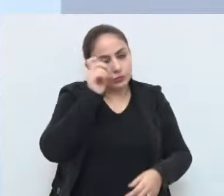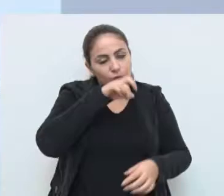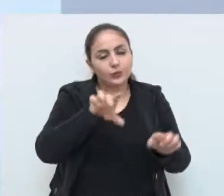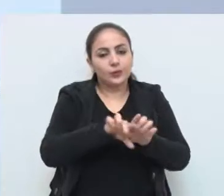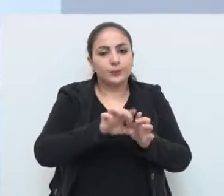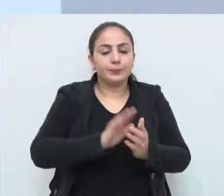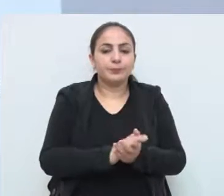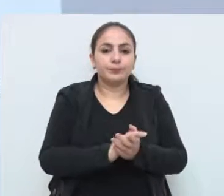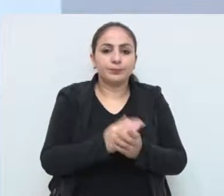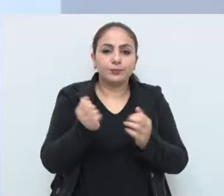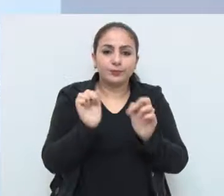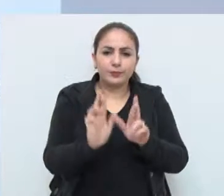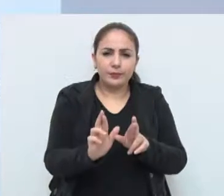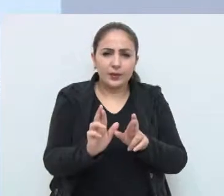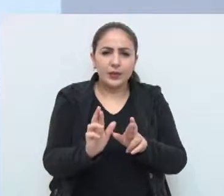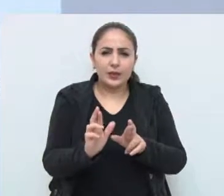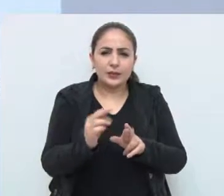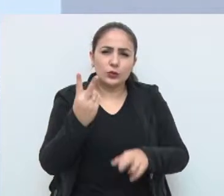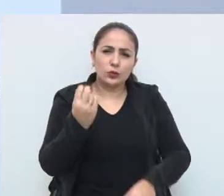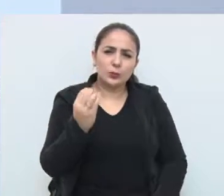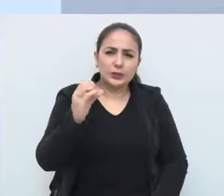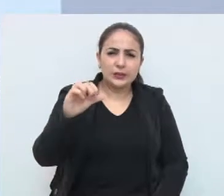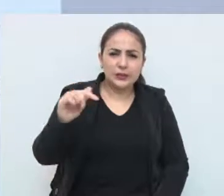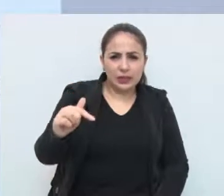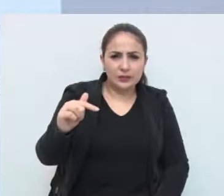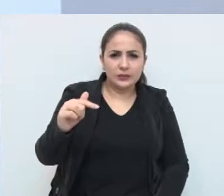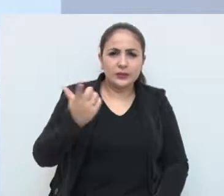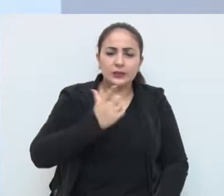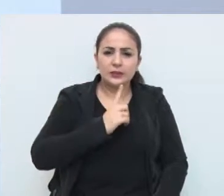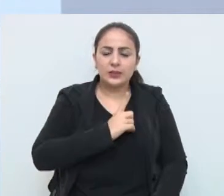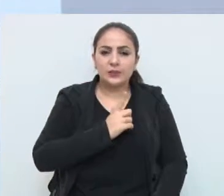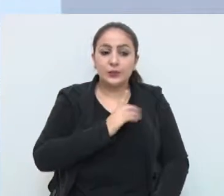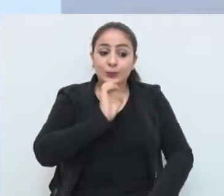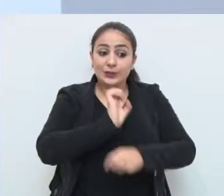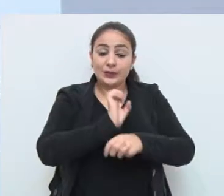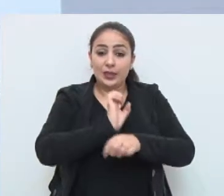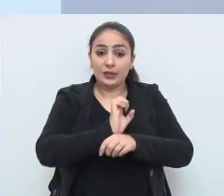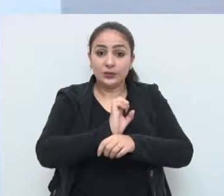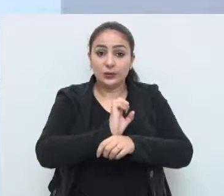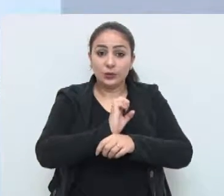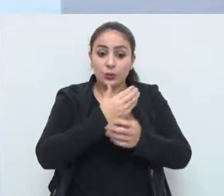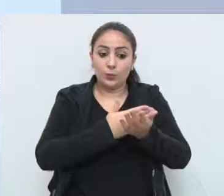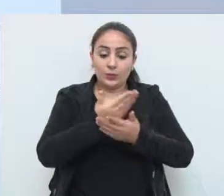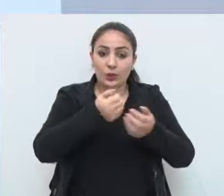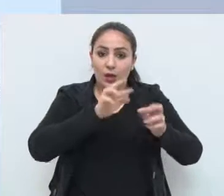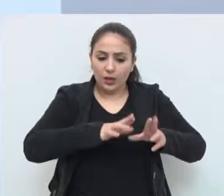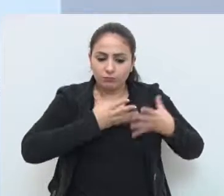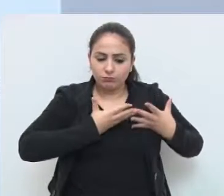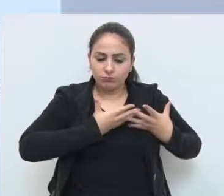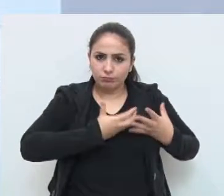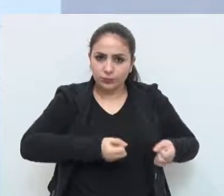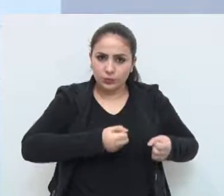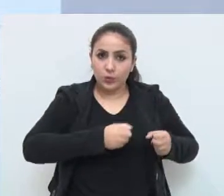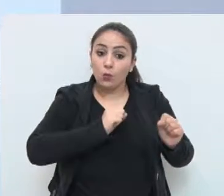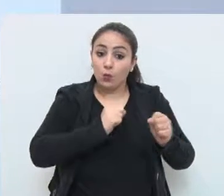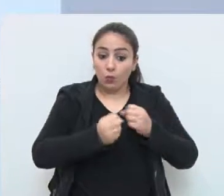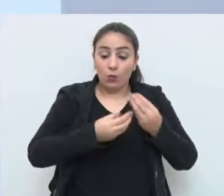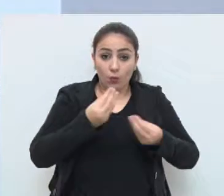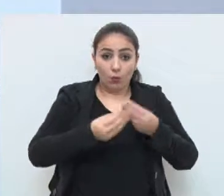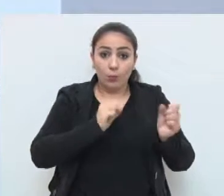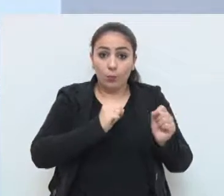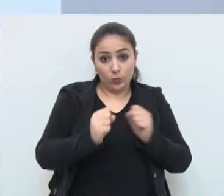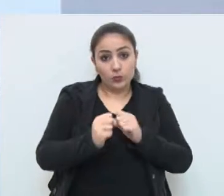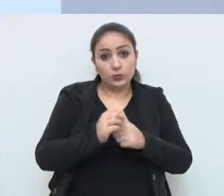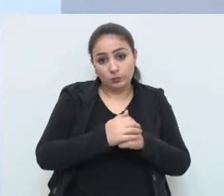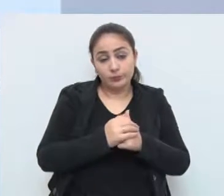área desapropriada ainda em 2007, houve a assunção, ou seja, o Estado assumiu aquela área, aceitou aquela área como